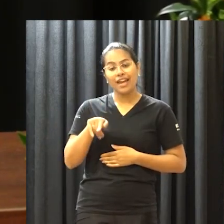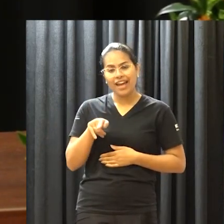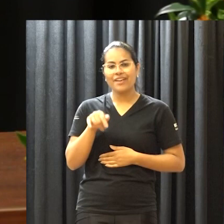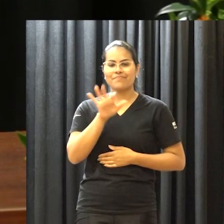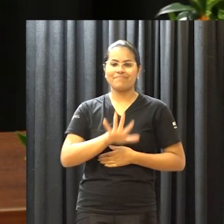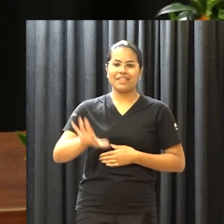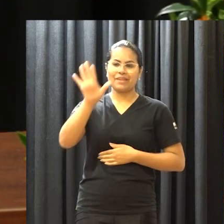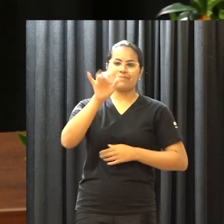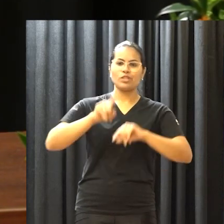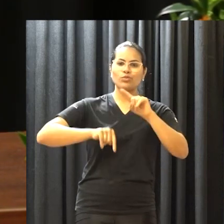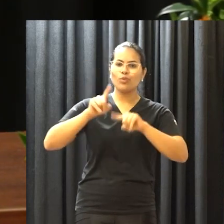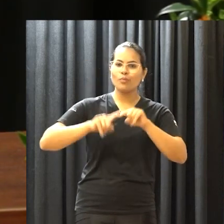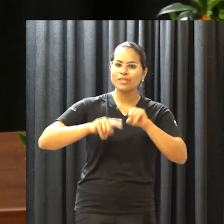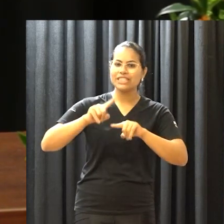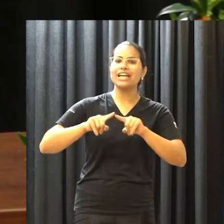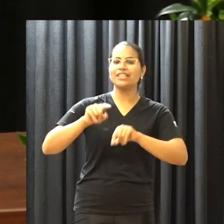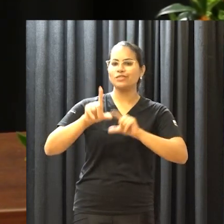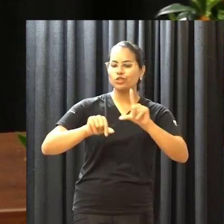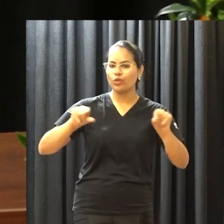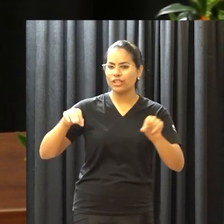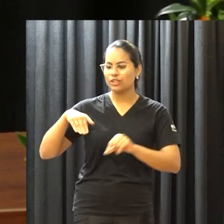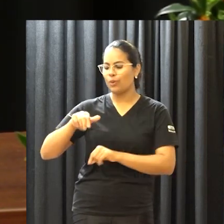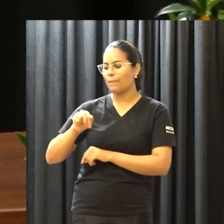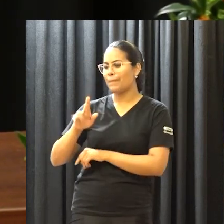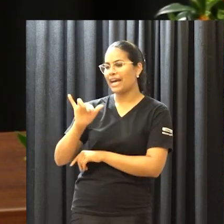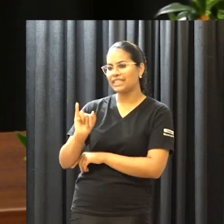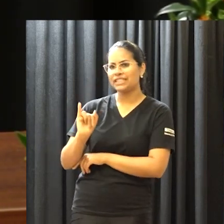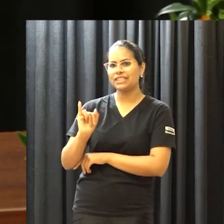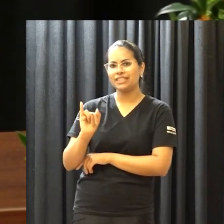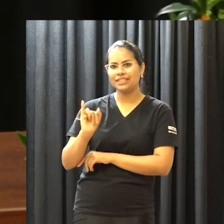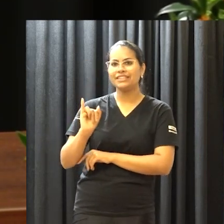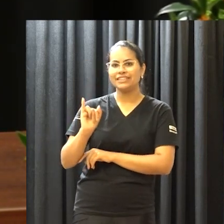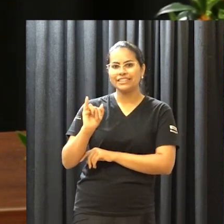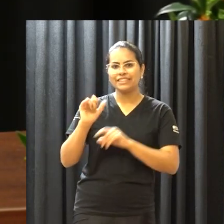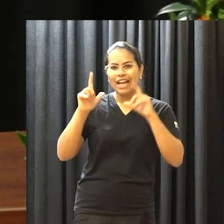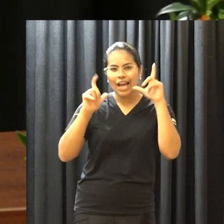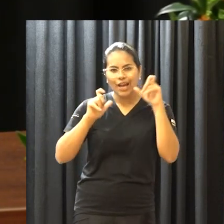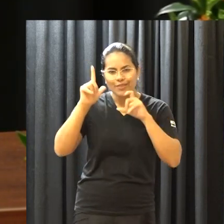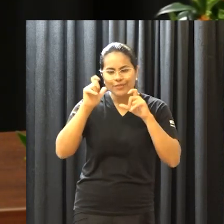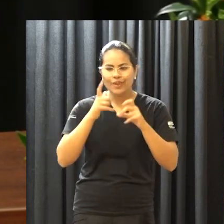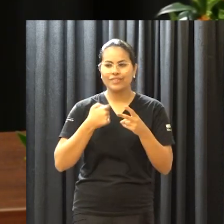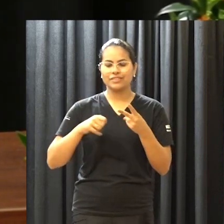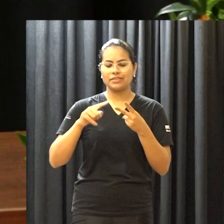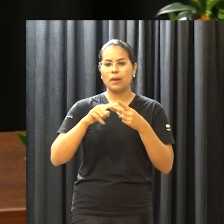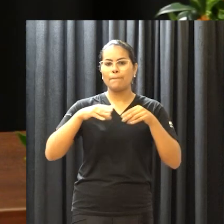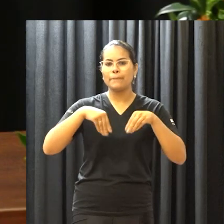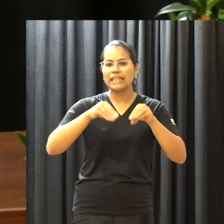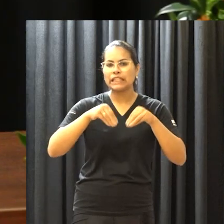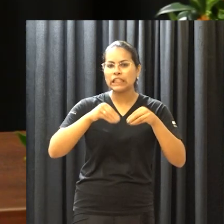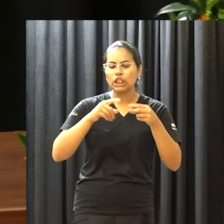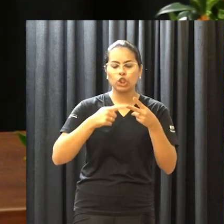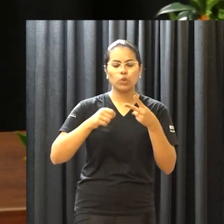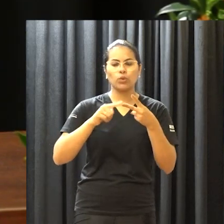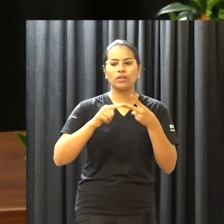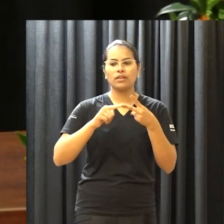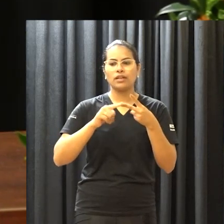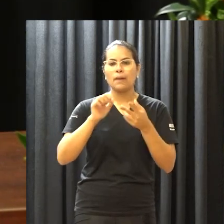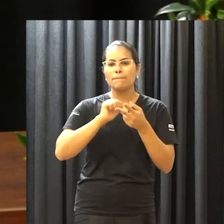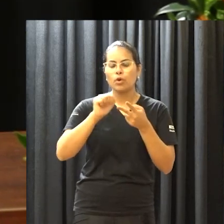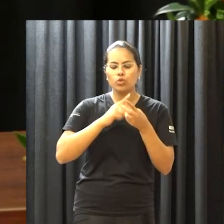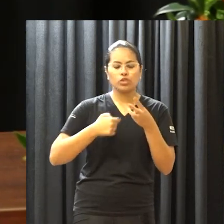seu autorretrato com os objetos. Está aparecendo aí a foto de um paninho, uma bucha e uma escova de dente.